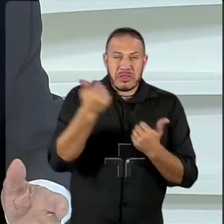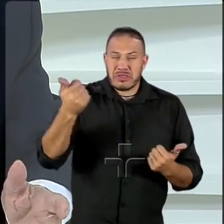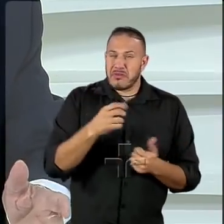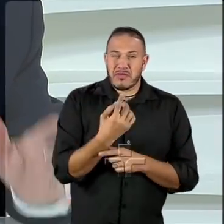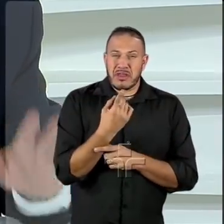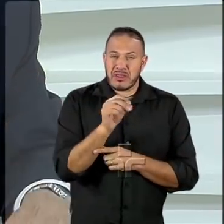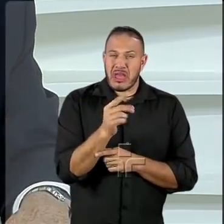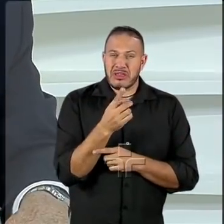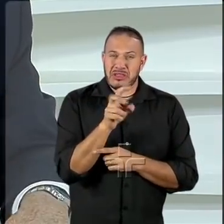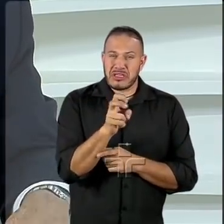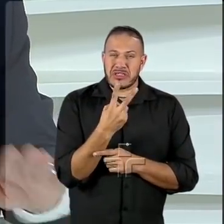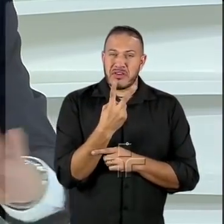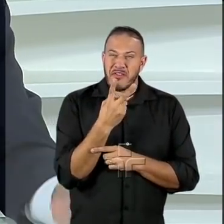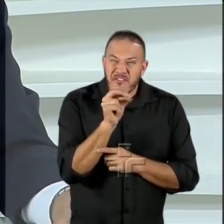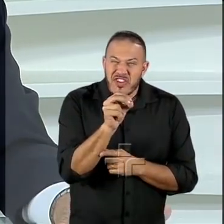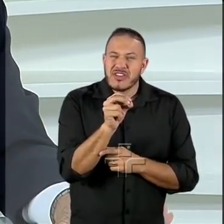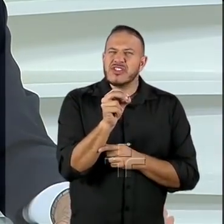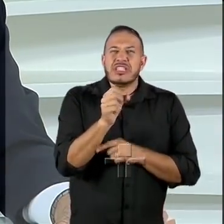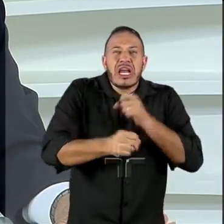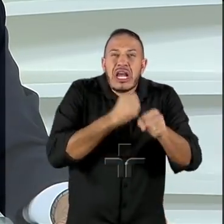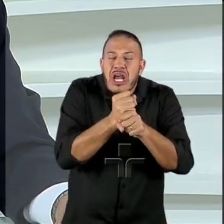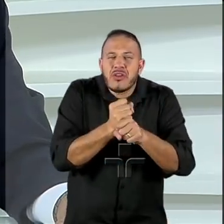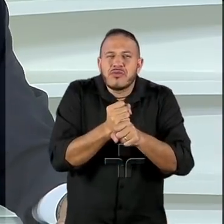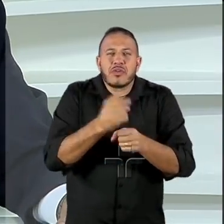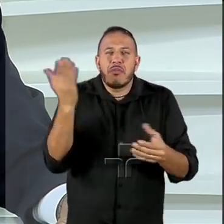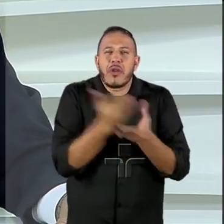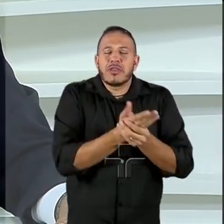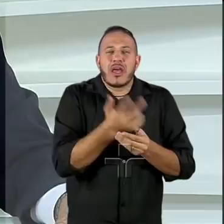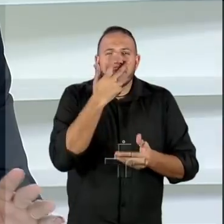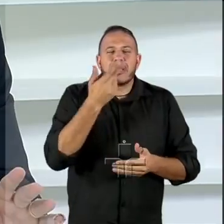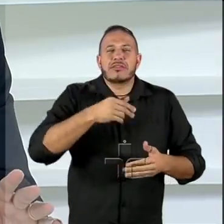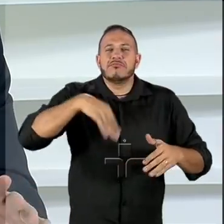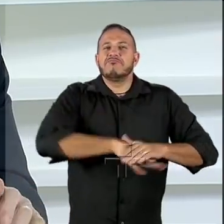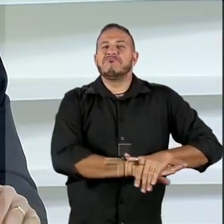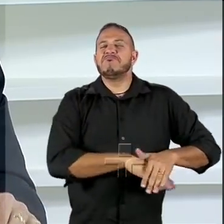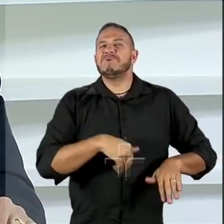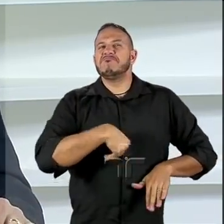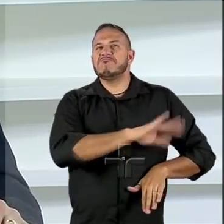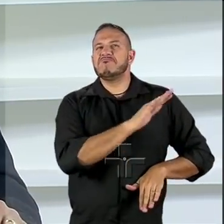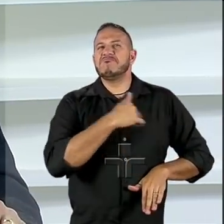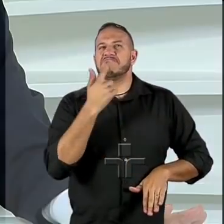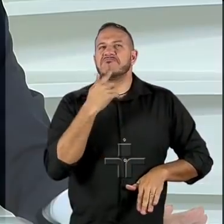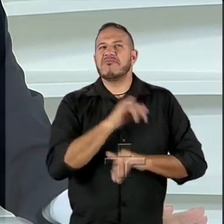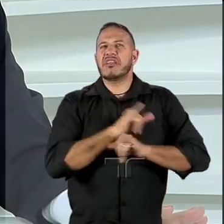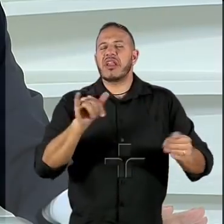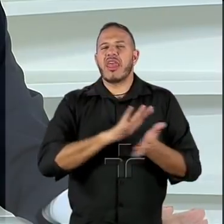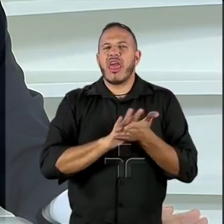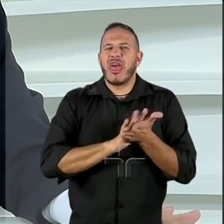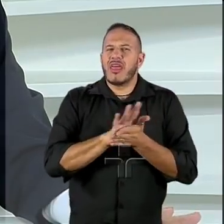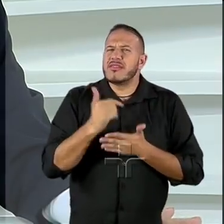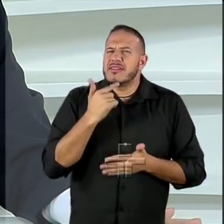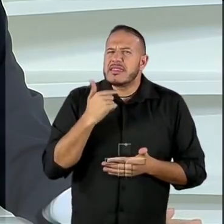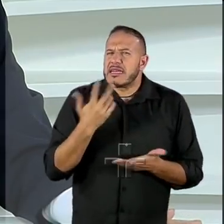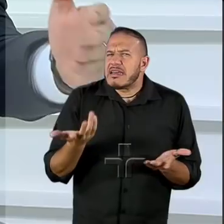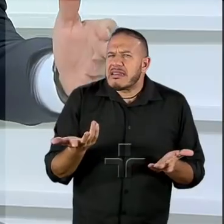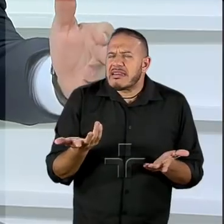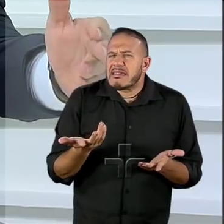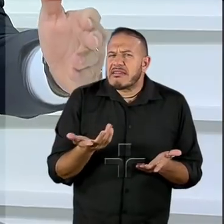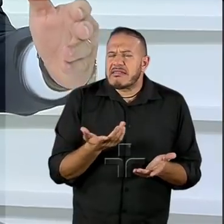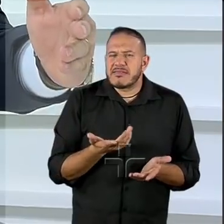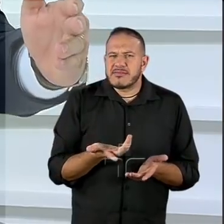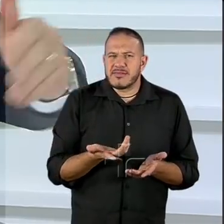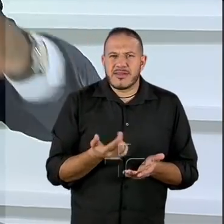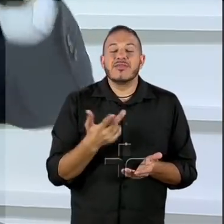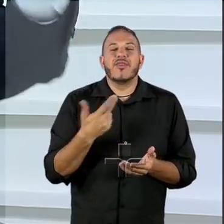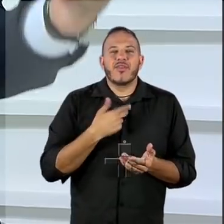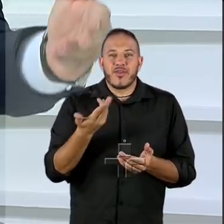com o processo, senta em cima do processo e acabou. E não presta contas a ninguém. Não presta contas a ninguém. Quando o Código de Processo